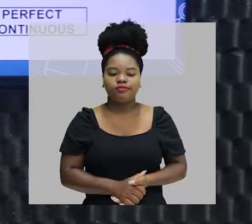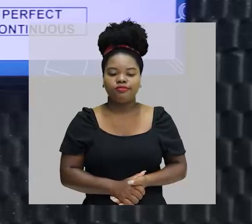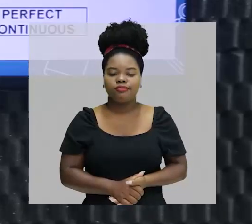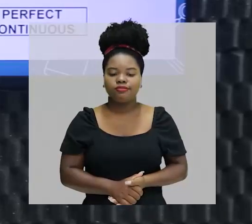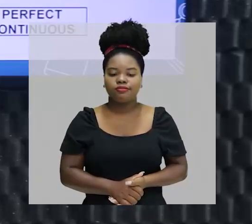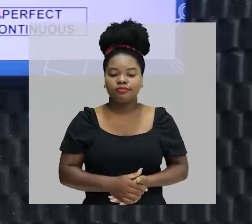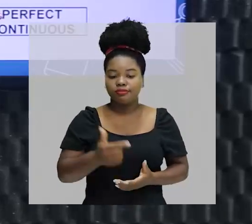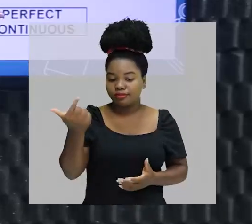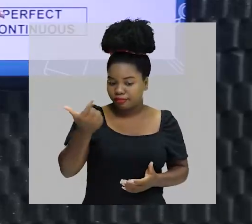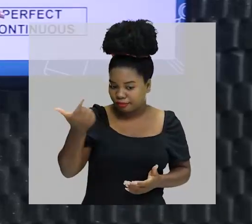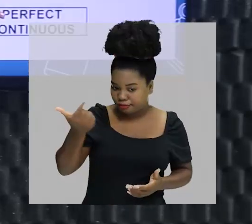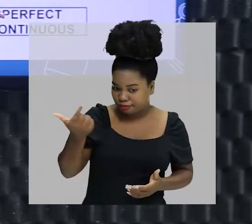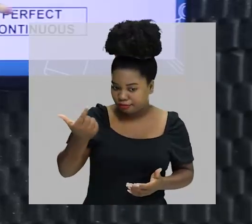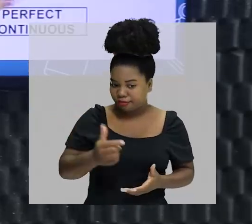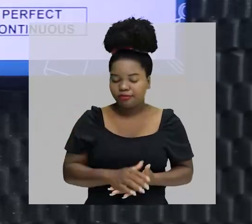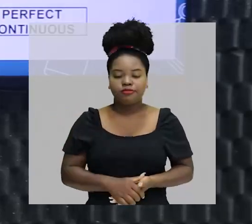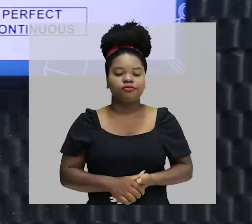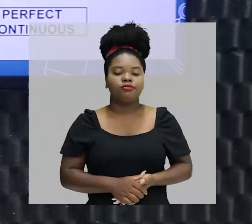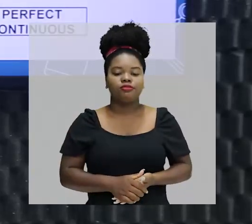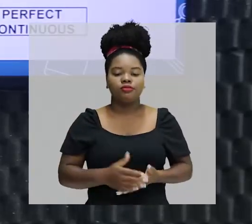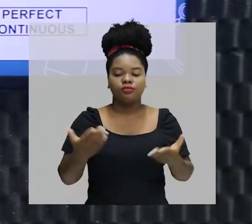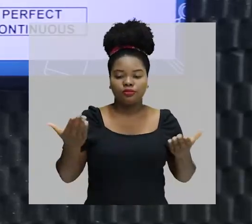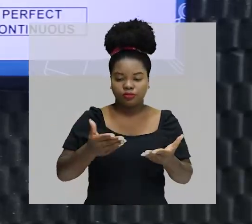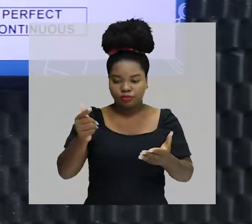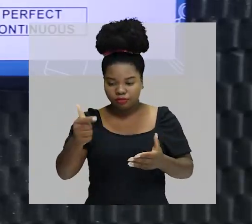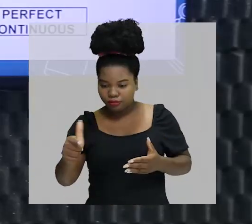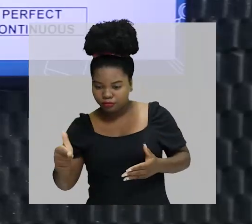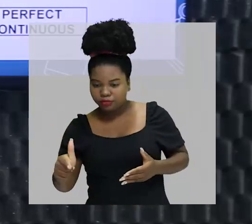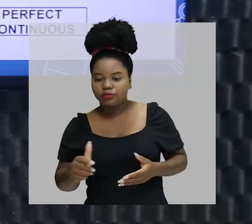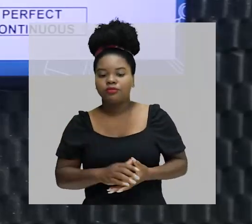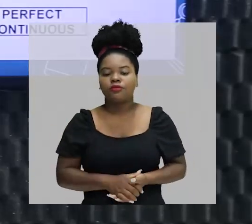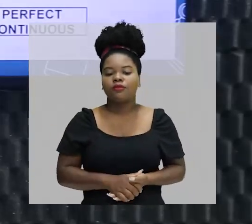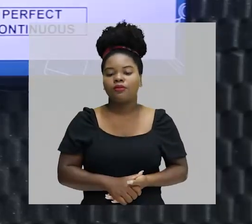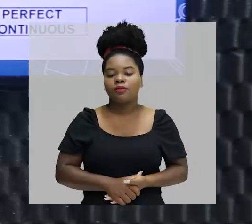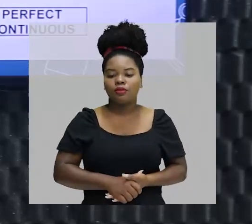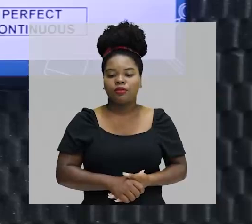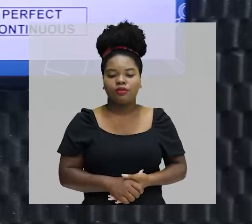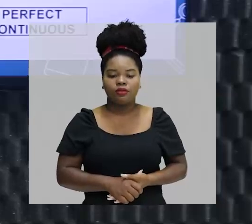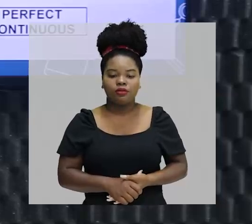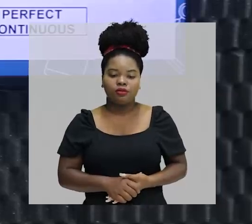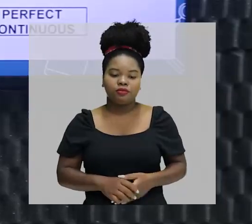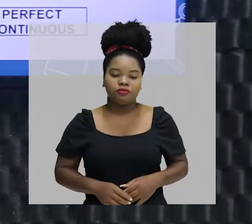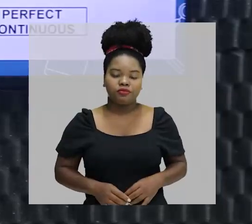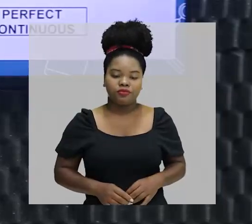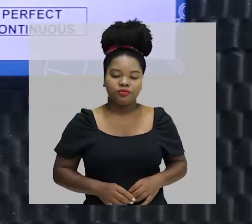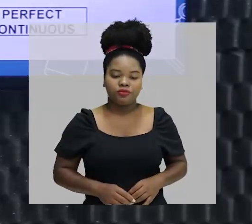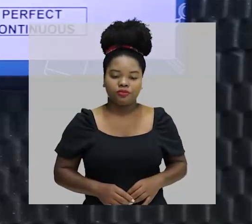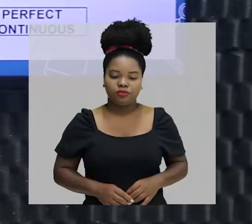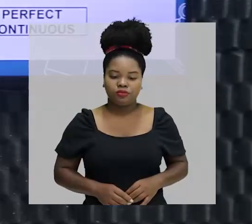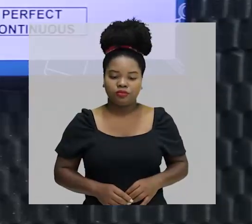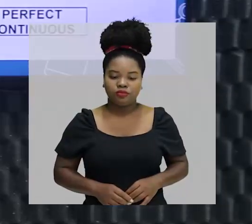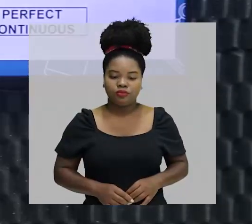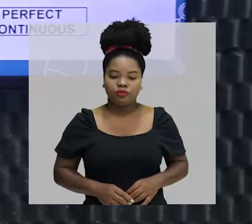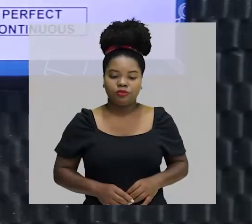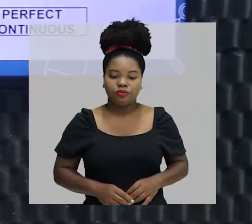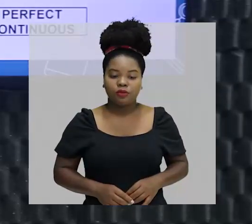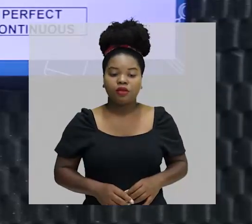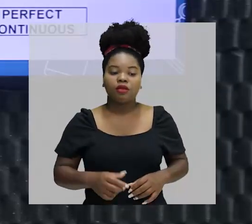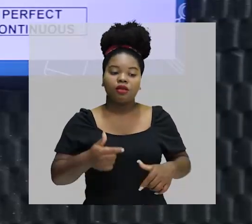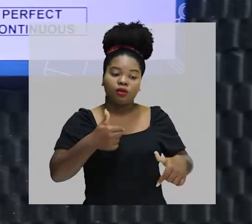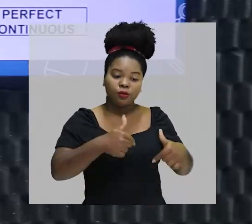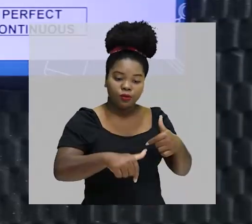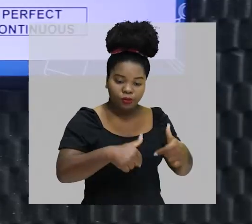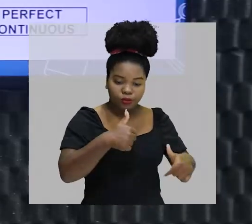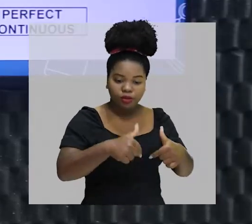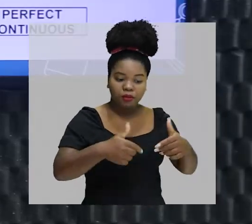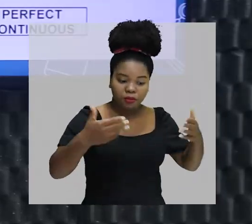Tá? No presente contínuo, eu tenho I am working now. Eu estou